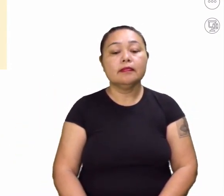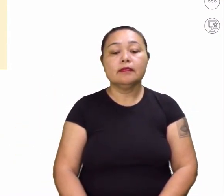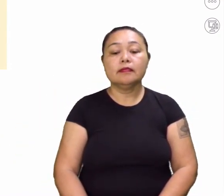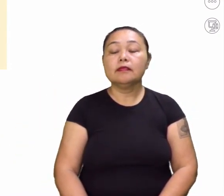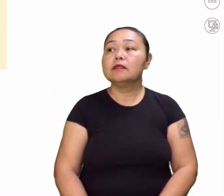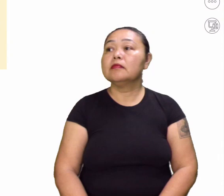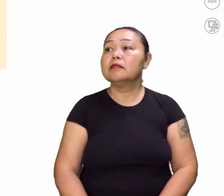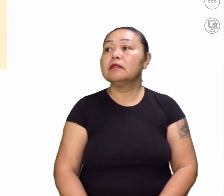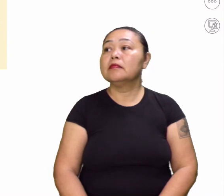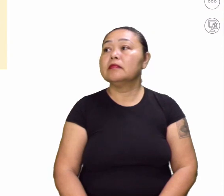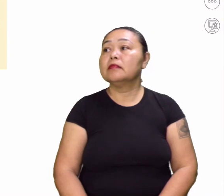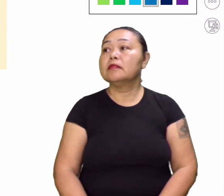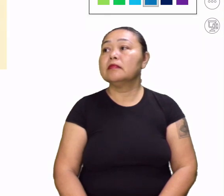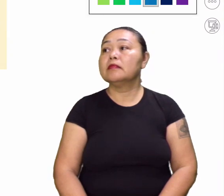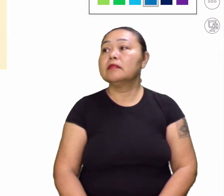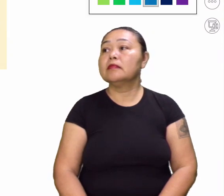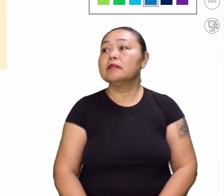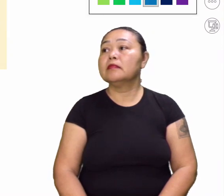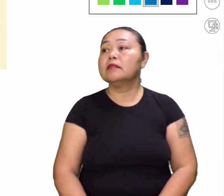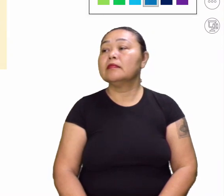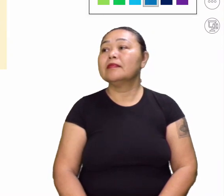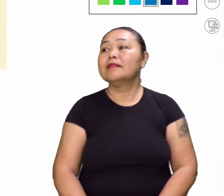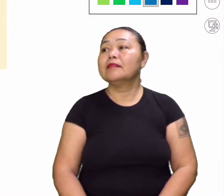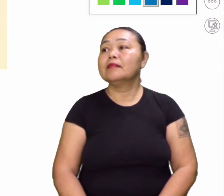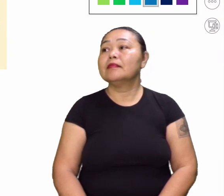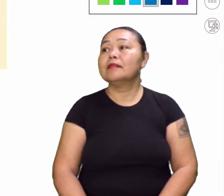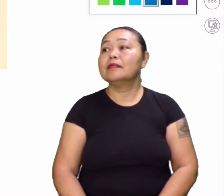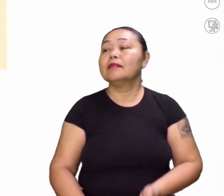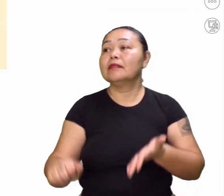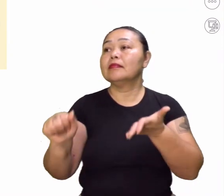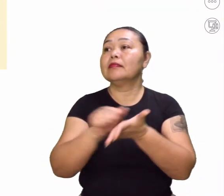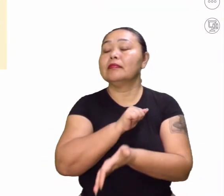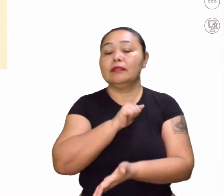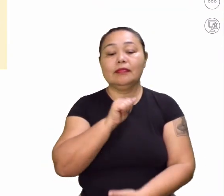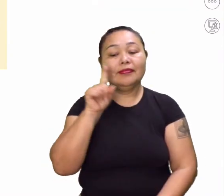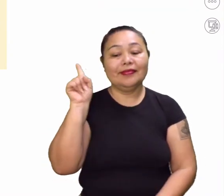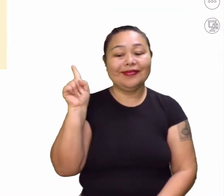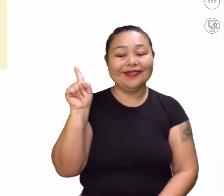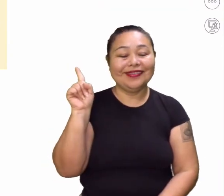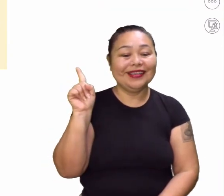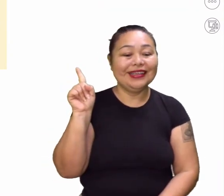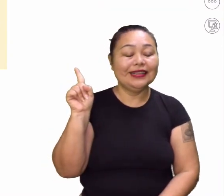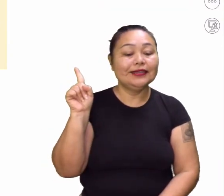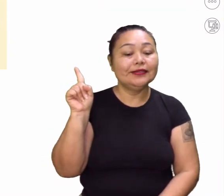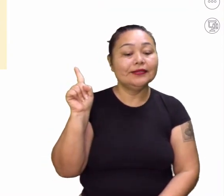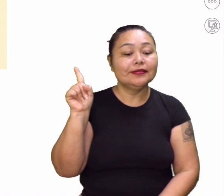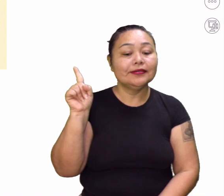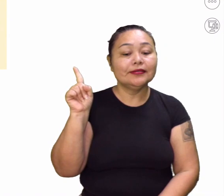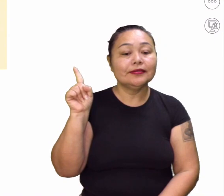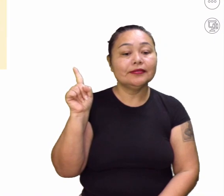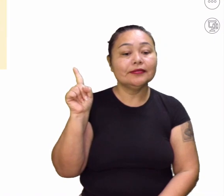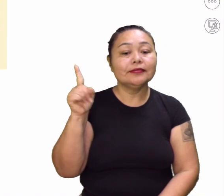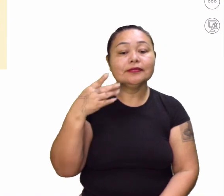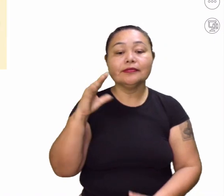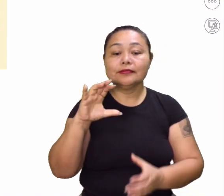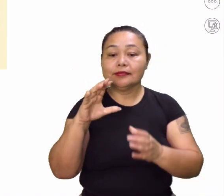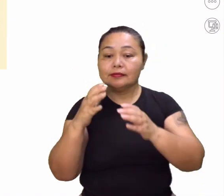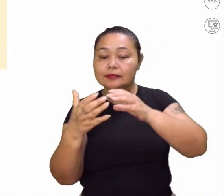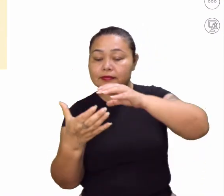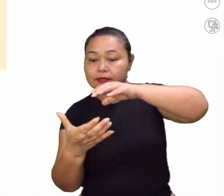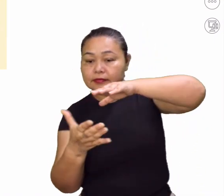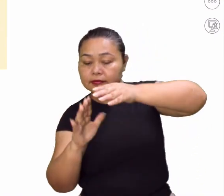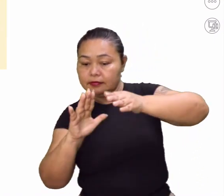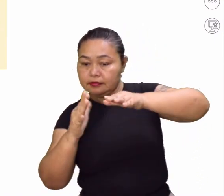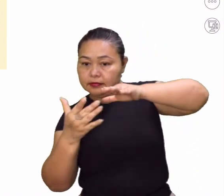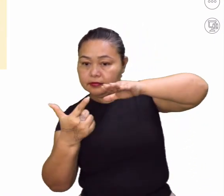Beleza, vou apagar aqui, né, Rogério, esse desenho que... Exatamente. Tô até com vergonha dele, ficou feio demais. Como o eixo da Terra é